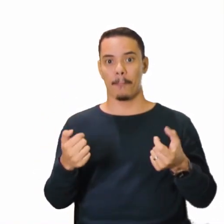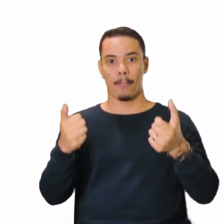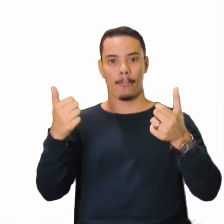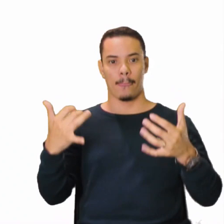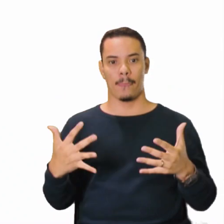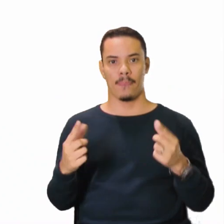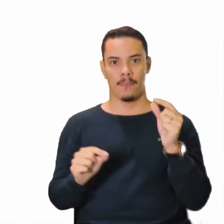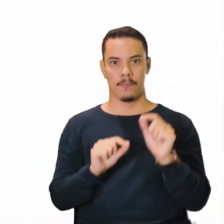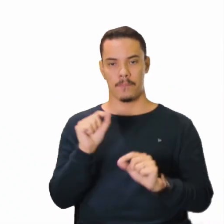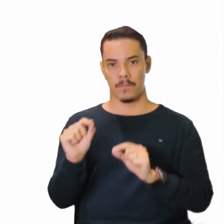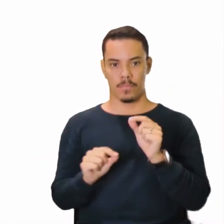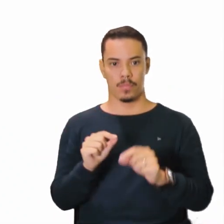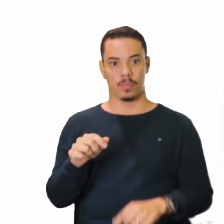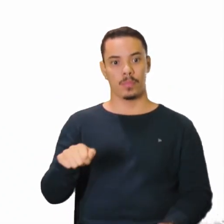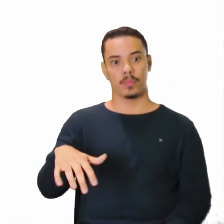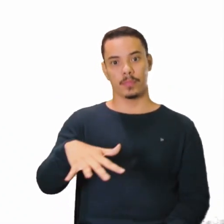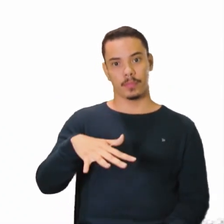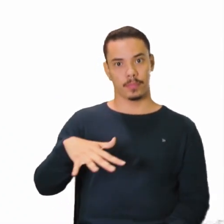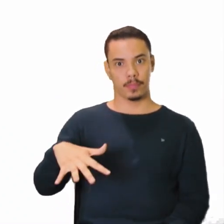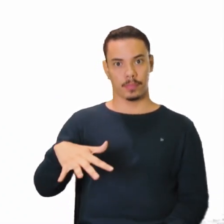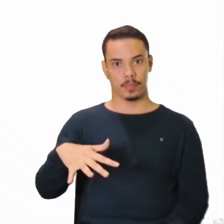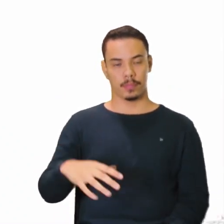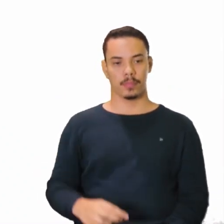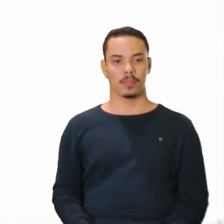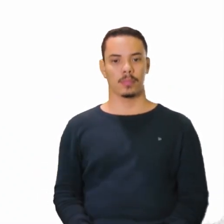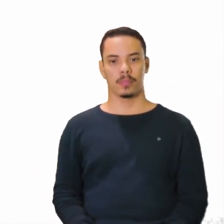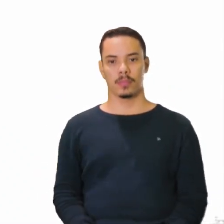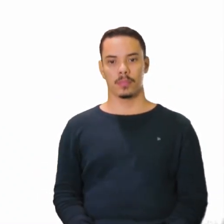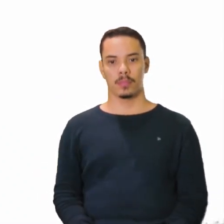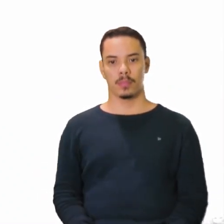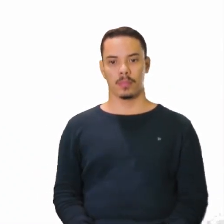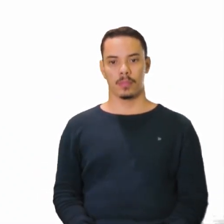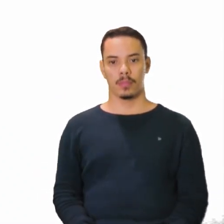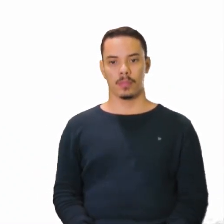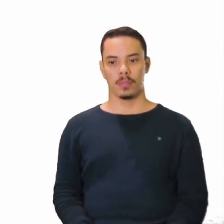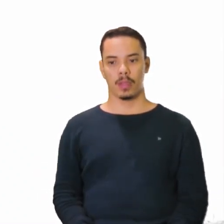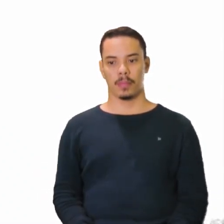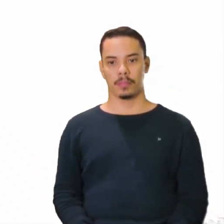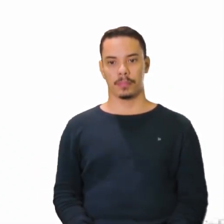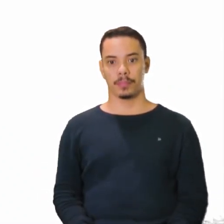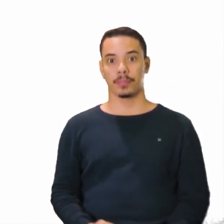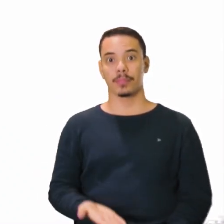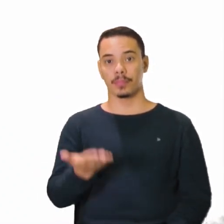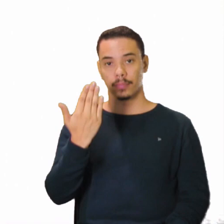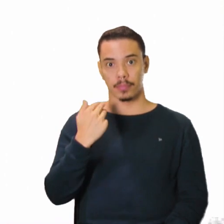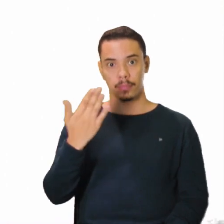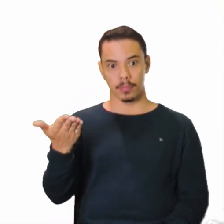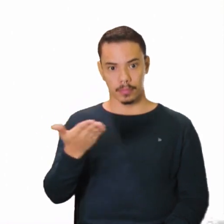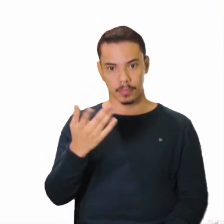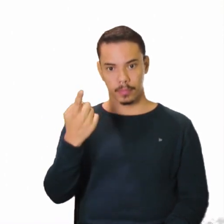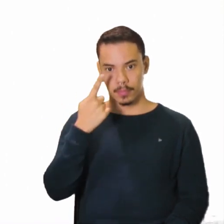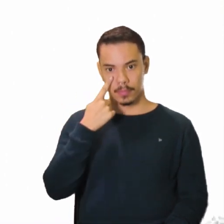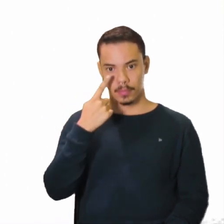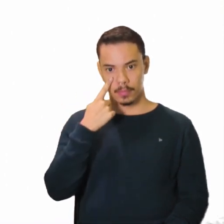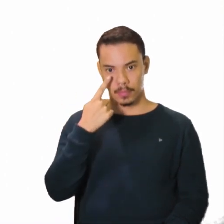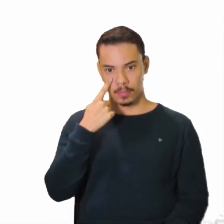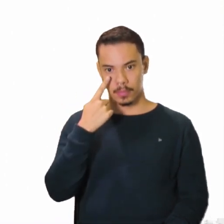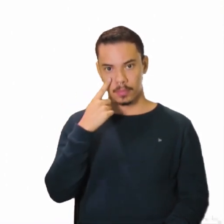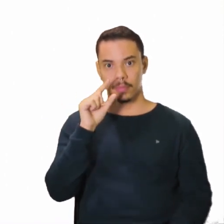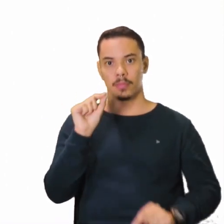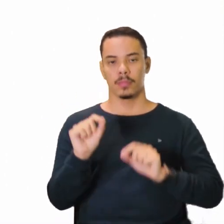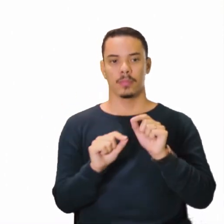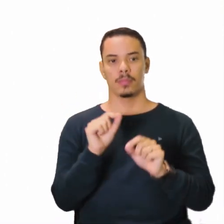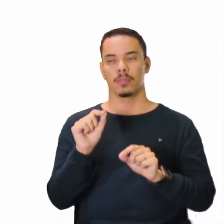do estado, tá bom? Ok. Vamos então aqui agora para a